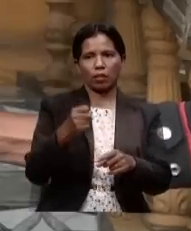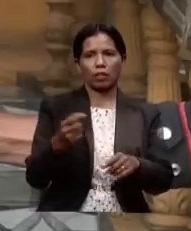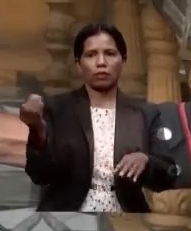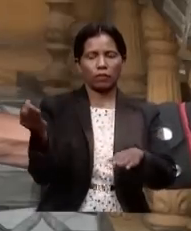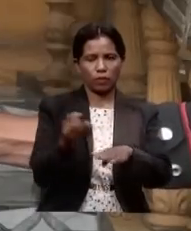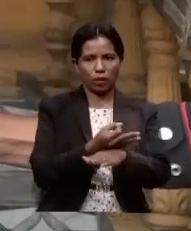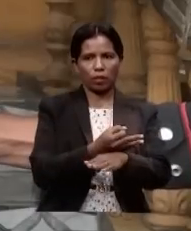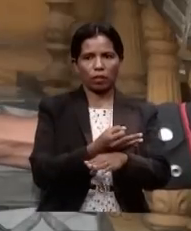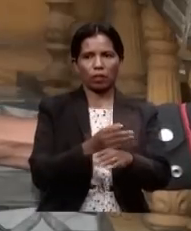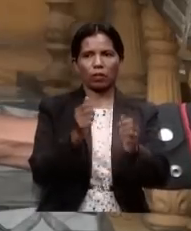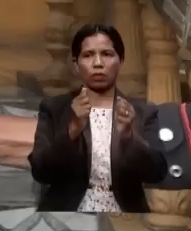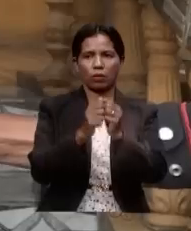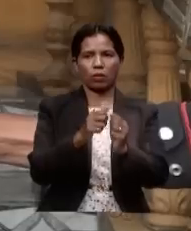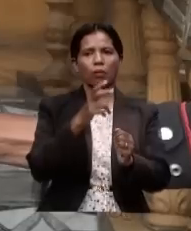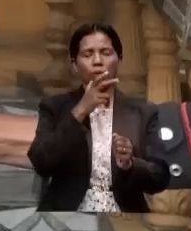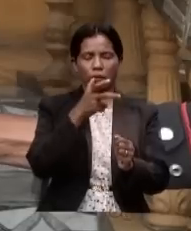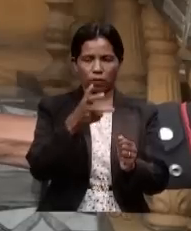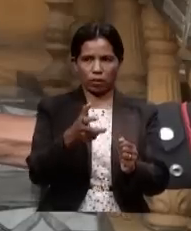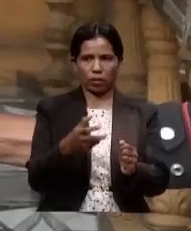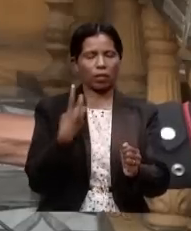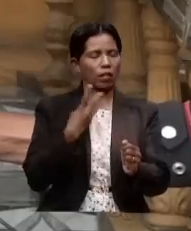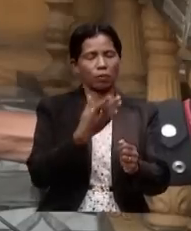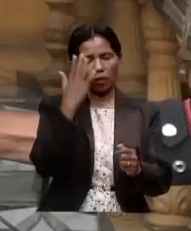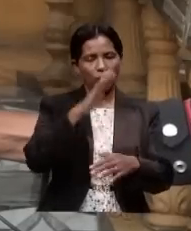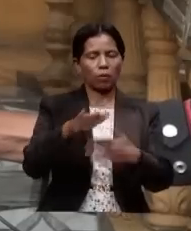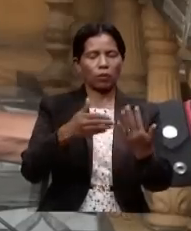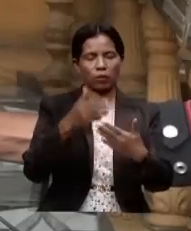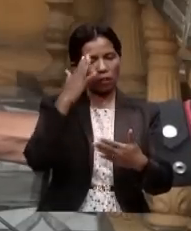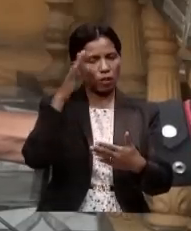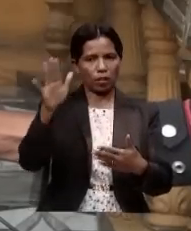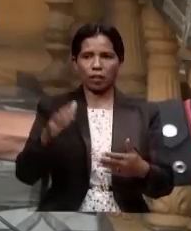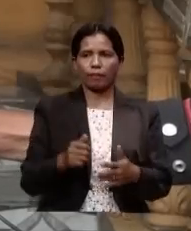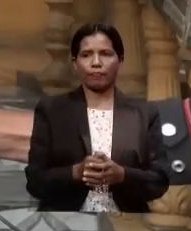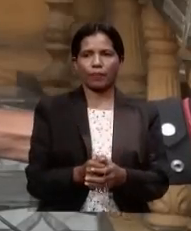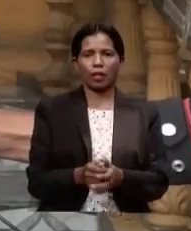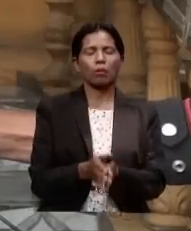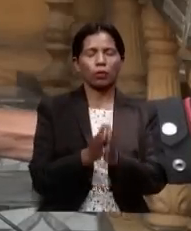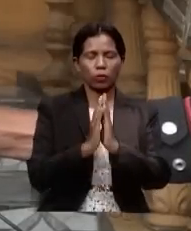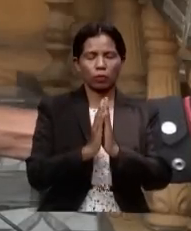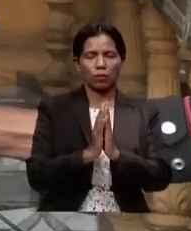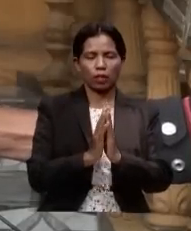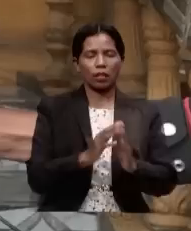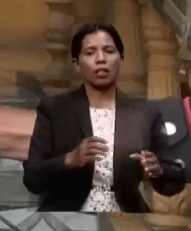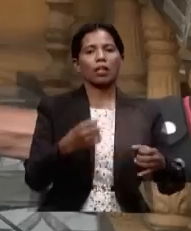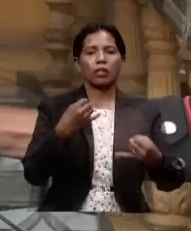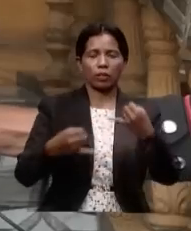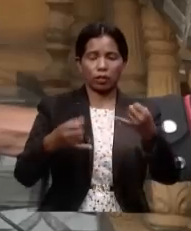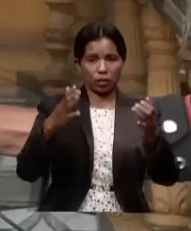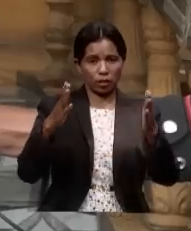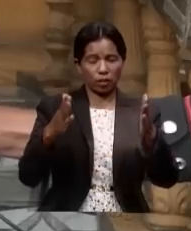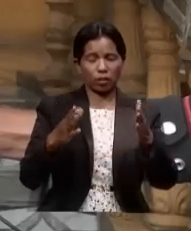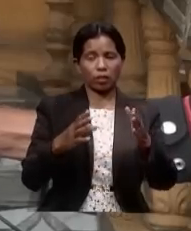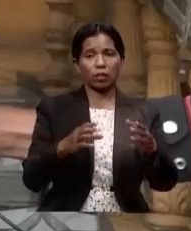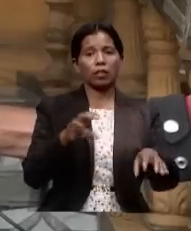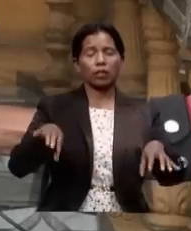ne ho liang Portugis dit antau ami hotla sana ami husu ba official justice dia mau idane dia